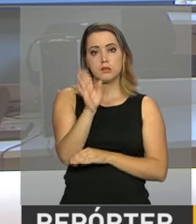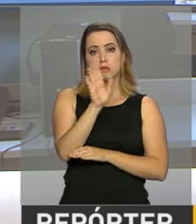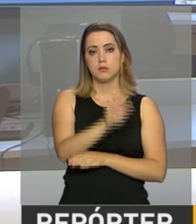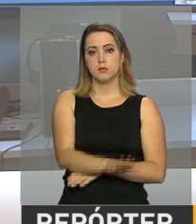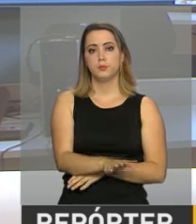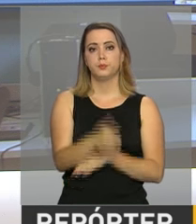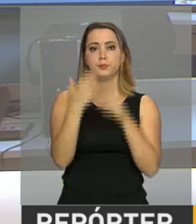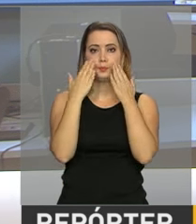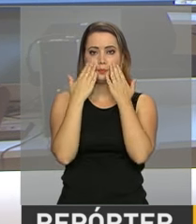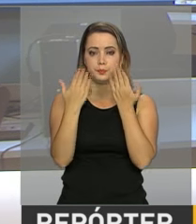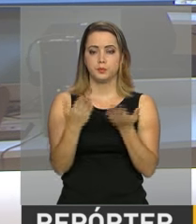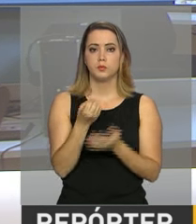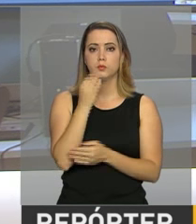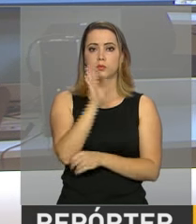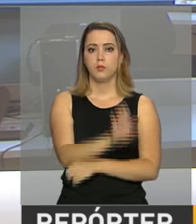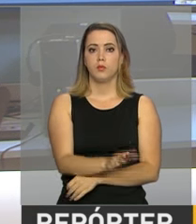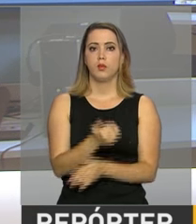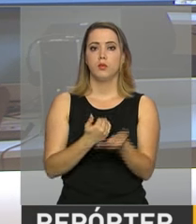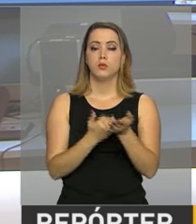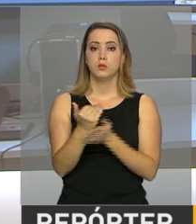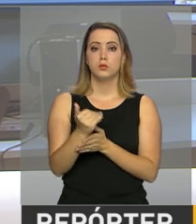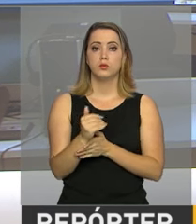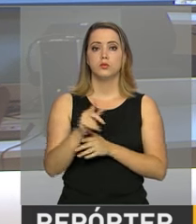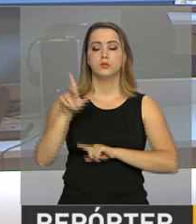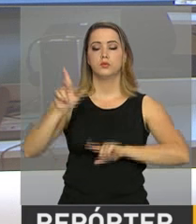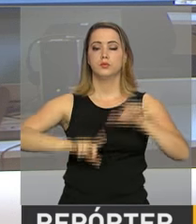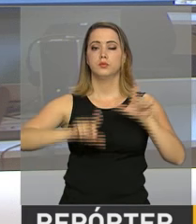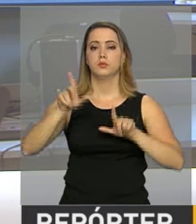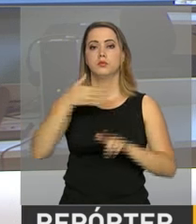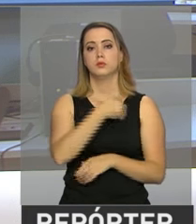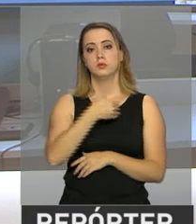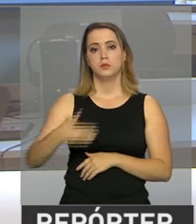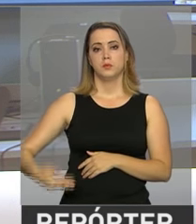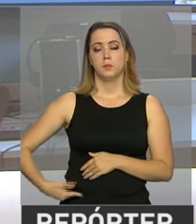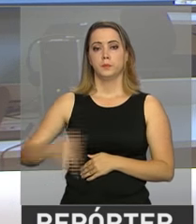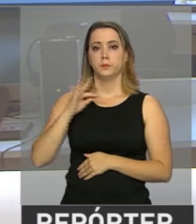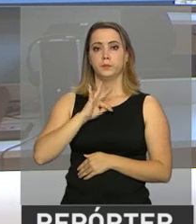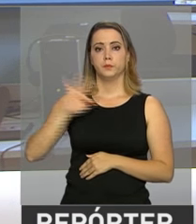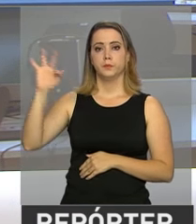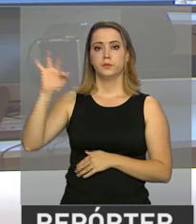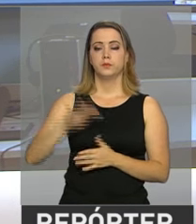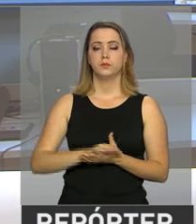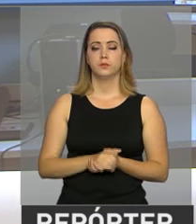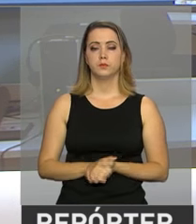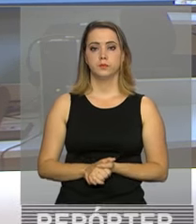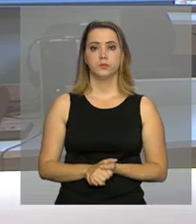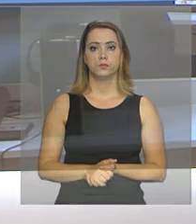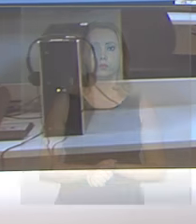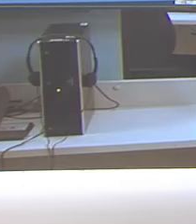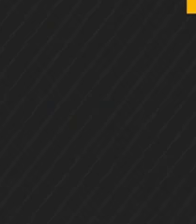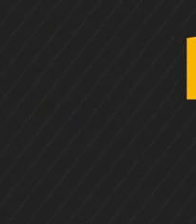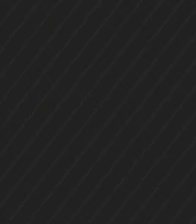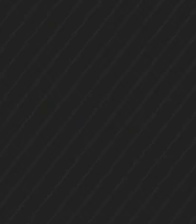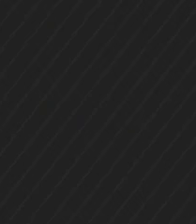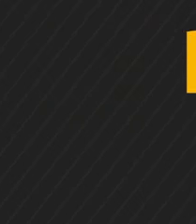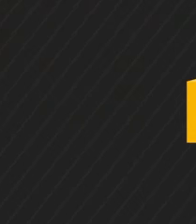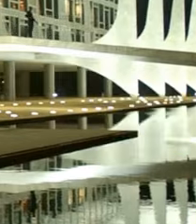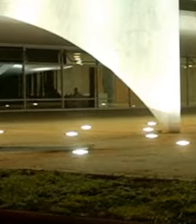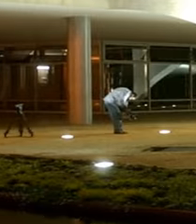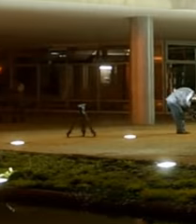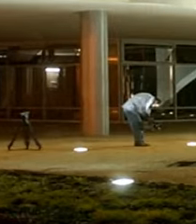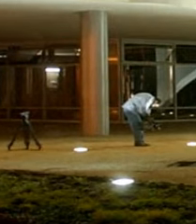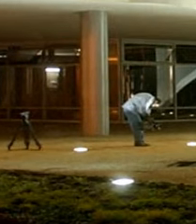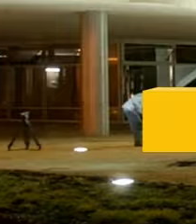18h, na próxima edição. Uma boa tarde para você e continue com a gente aqui na NBR, a TV do Governo Federal.